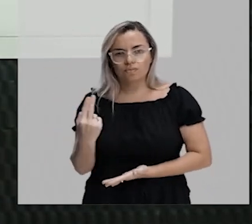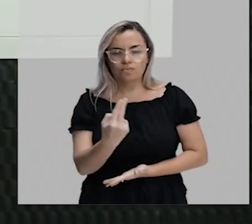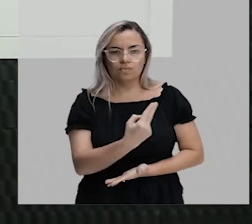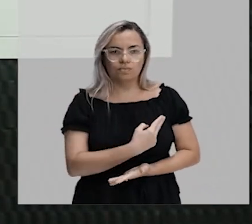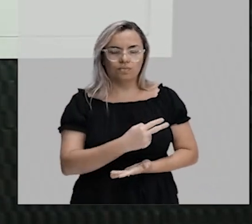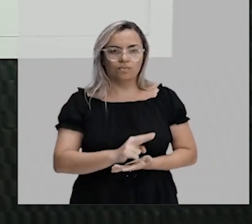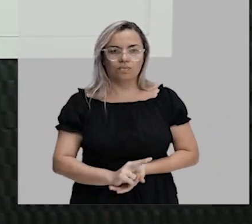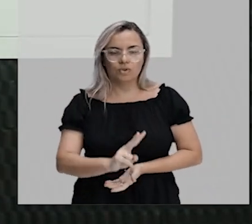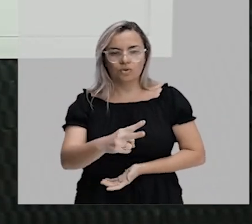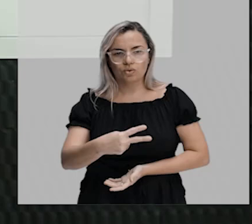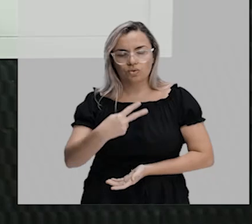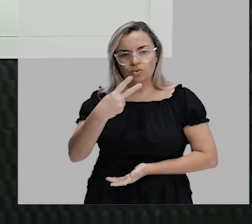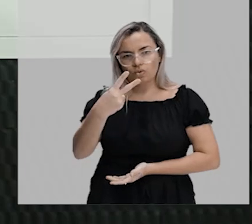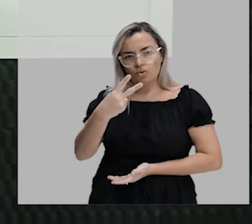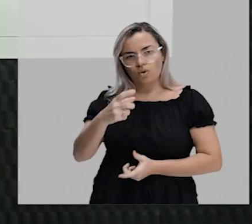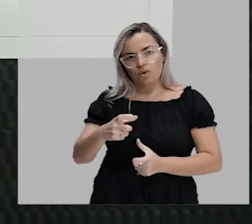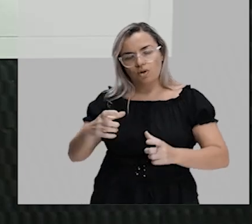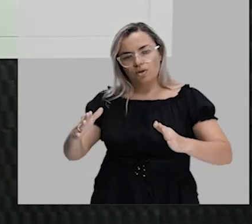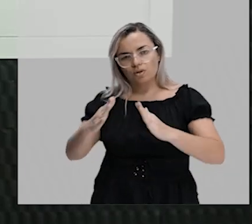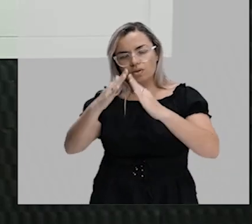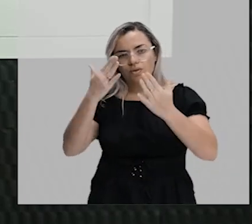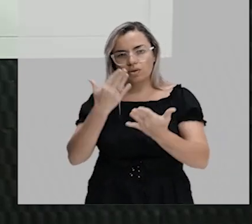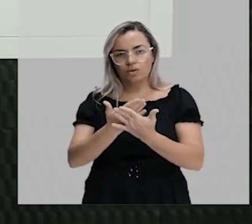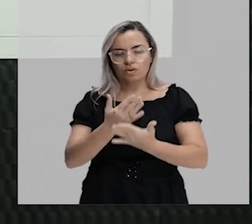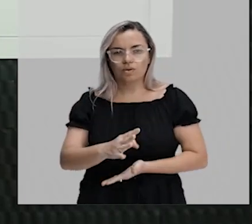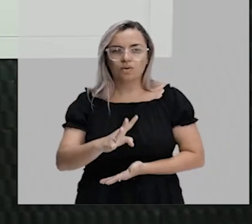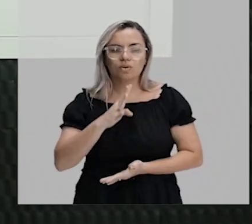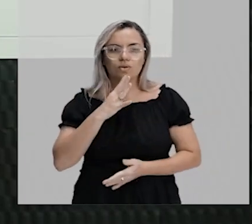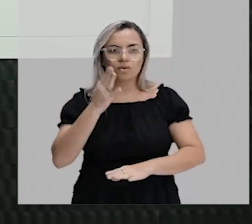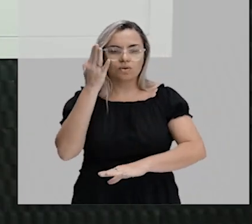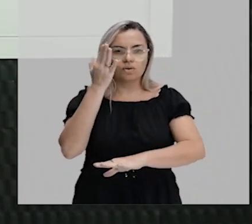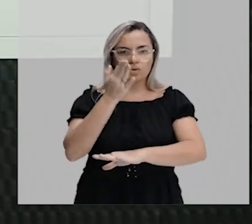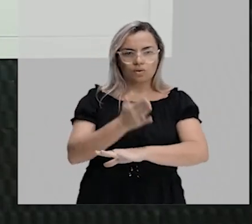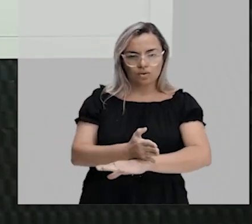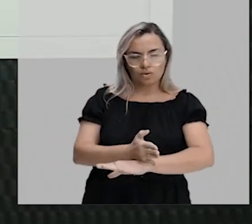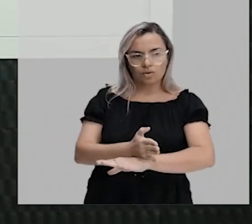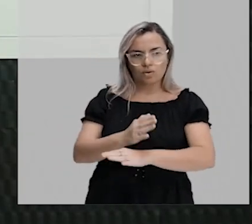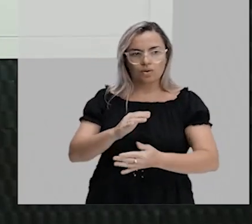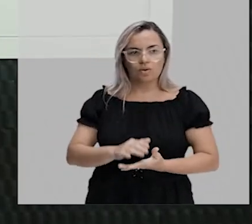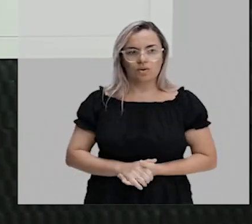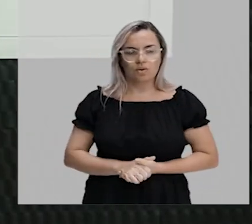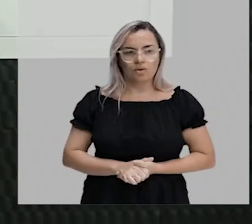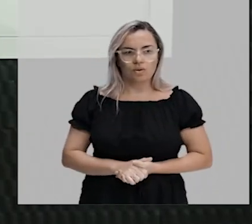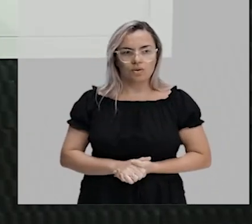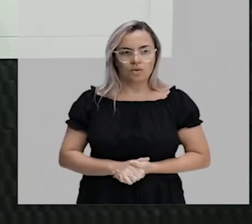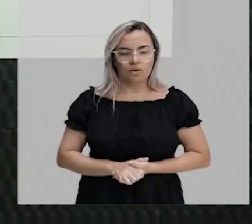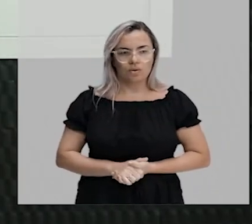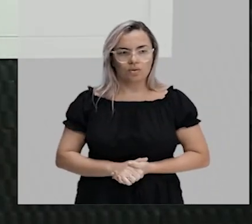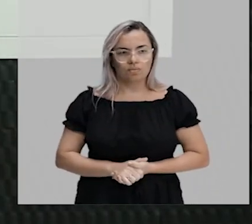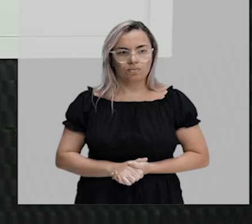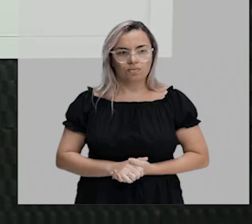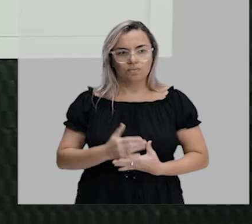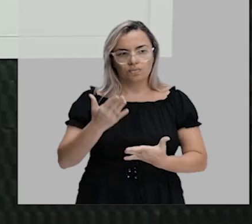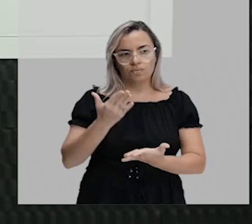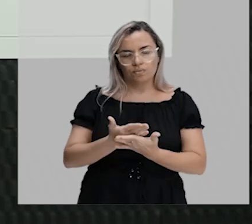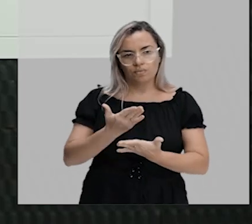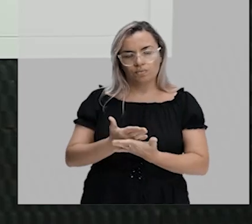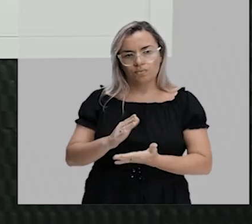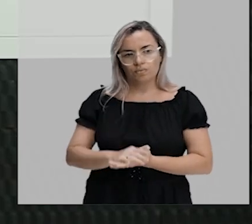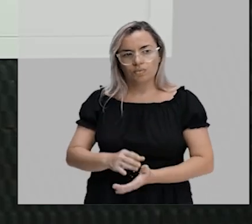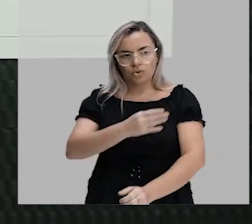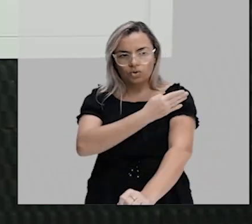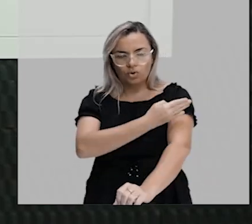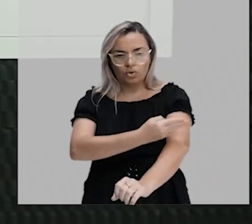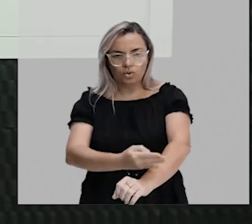aquelas duas grandes escolas do mundo medieval, né, conhecidas por todos, patrística e escolástica, que vão tratar deste